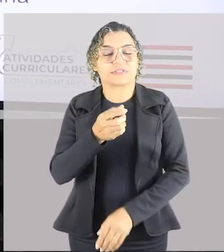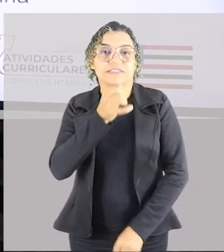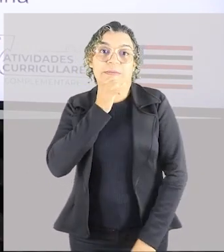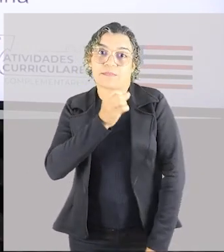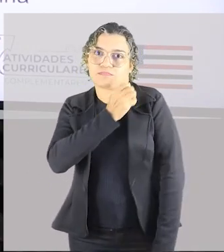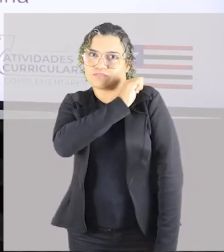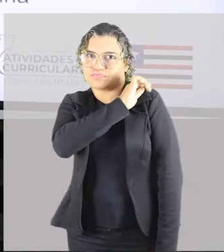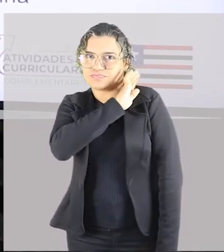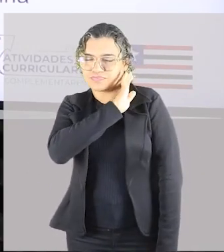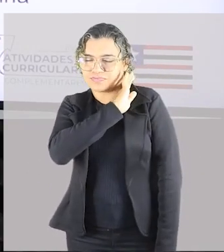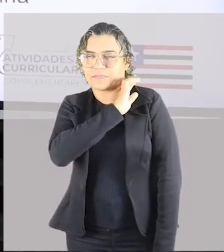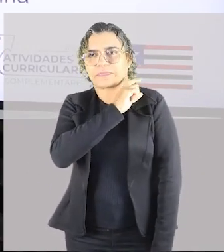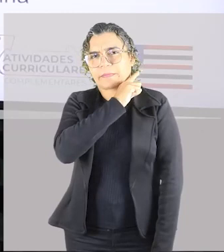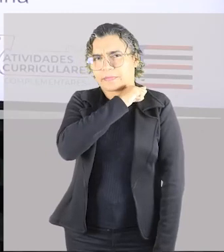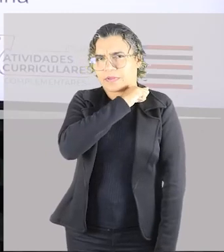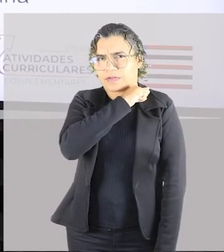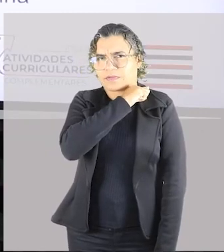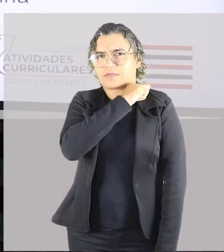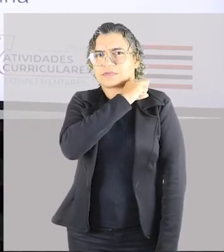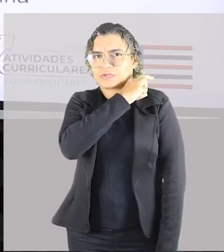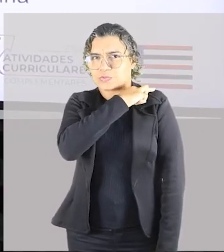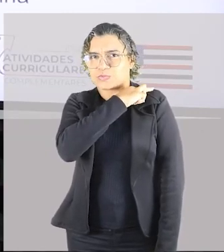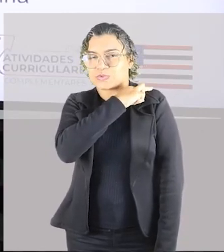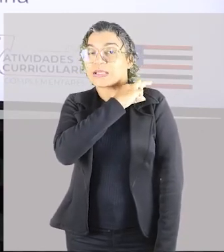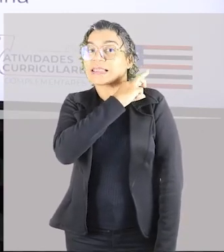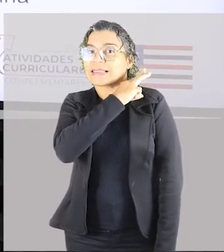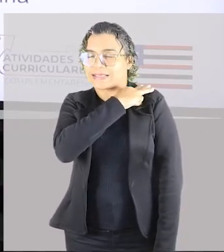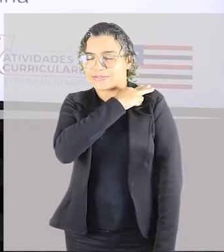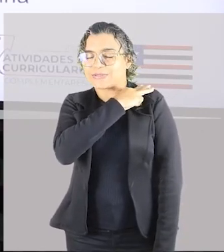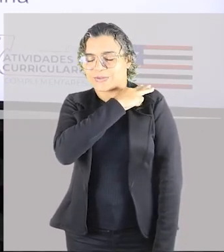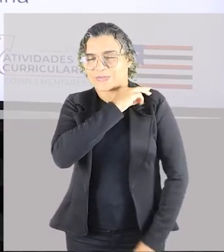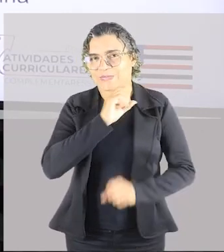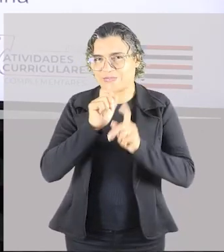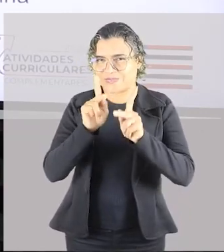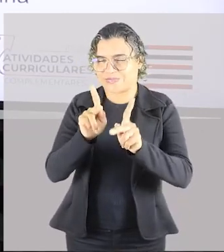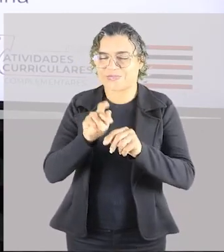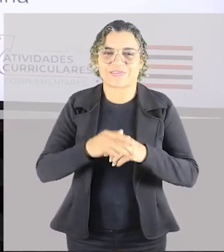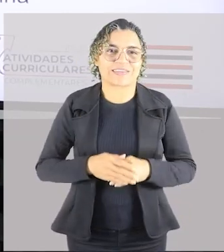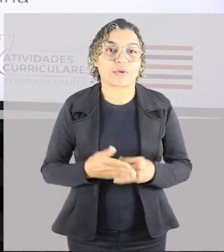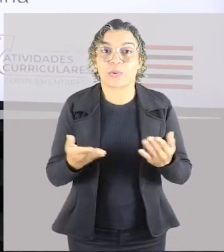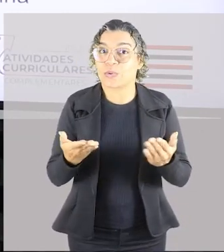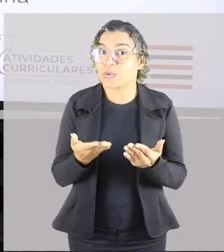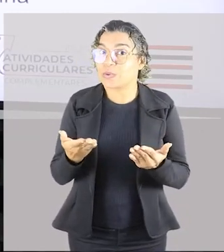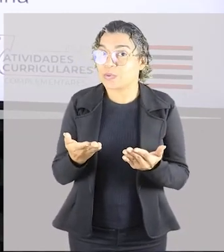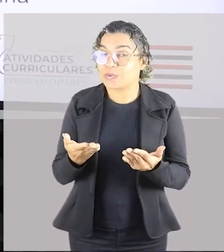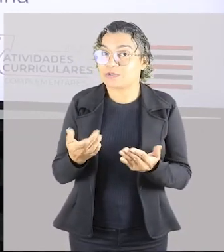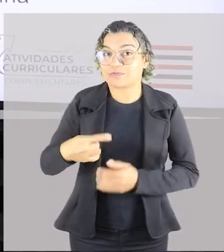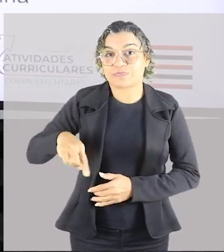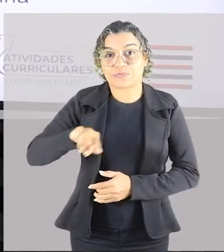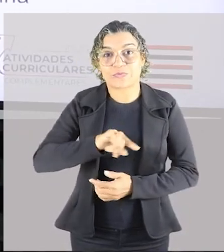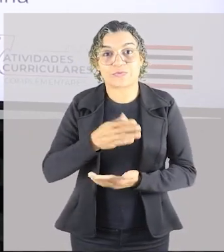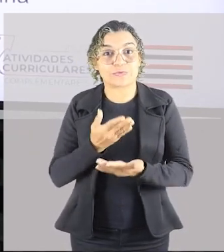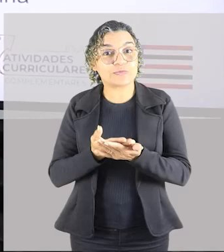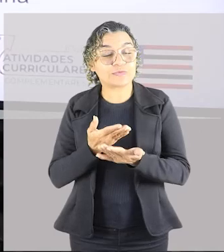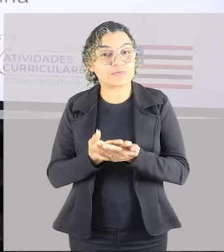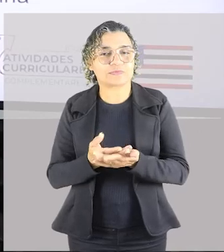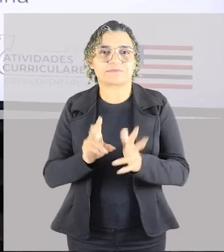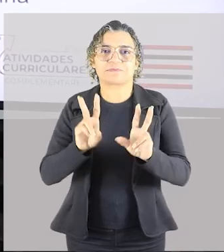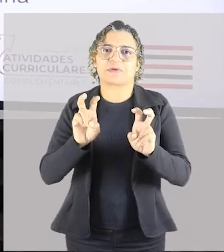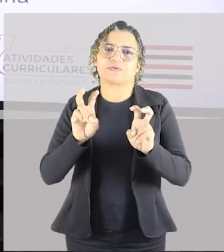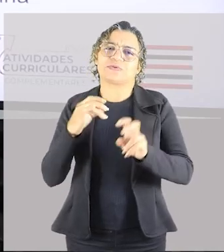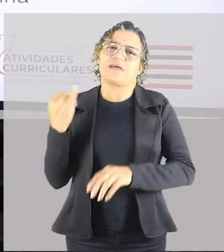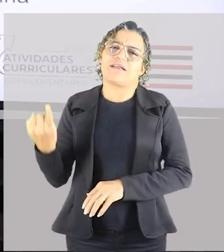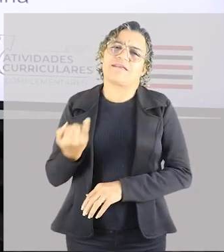assuntos fundamentais de primeiro, segundo e terceiro ano, belezinha? E hoje, estudante, nós vamos trabalhar um assunto